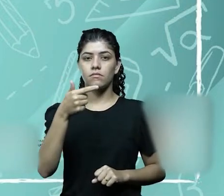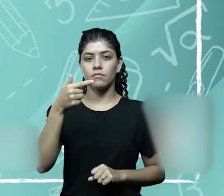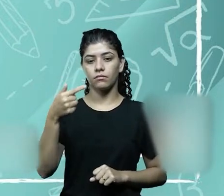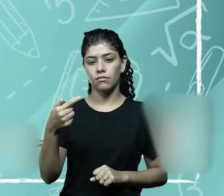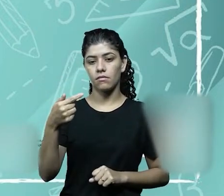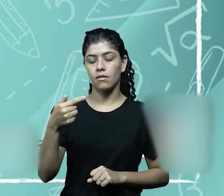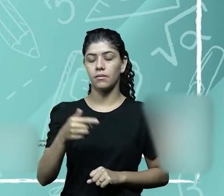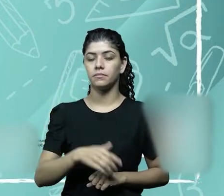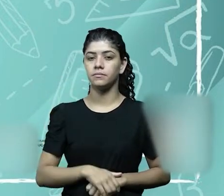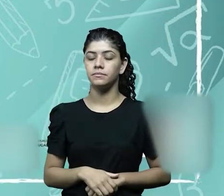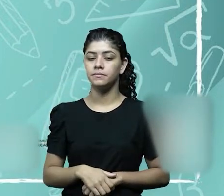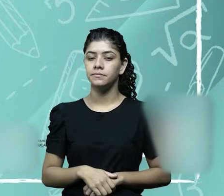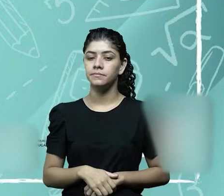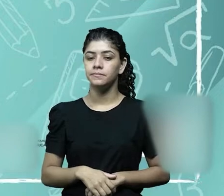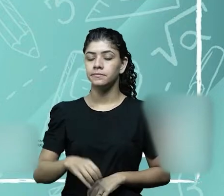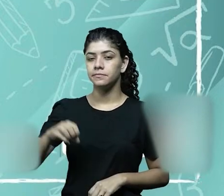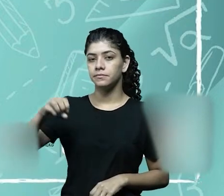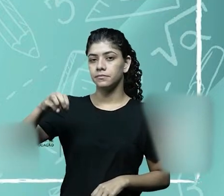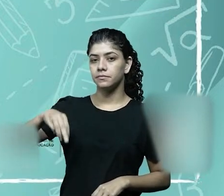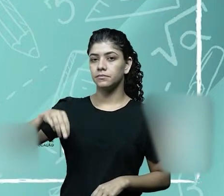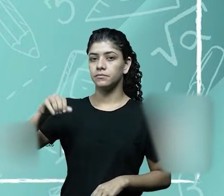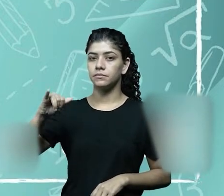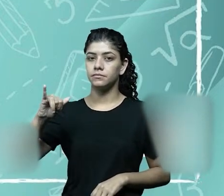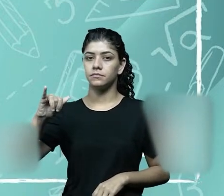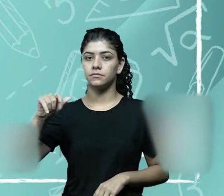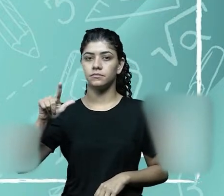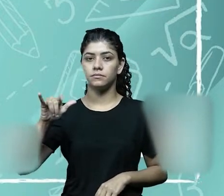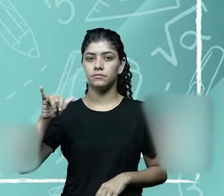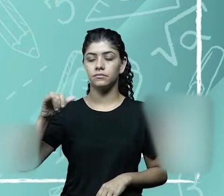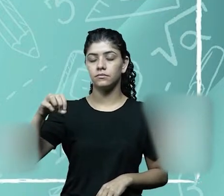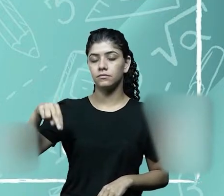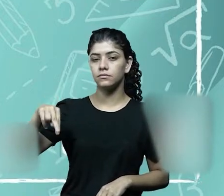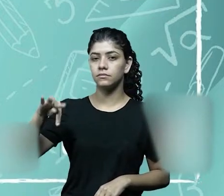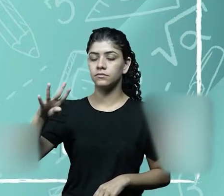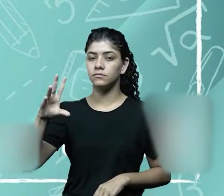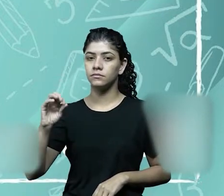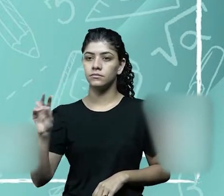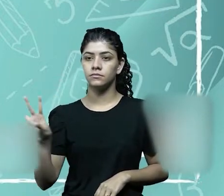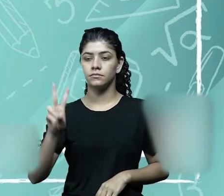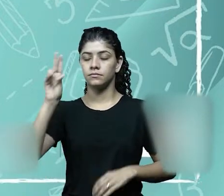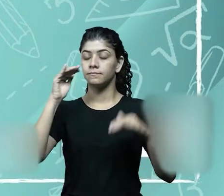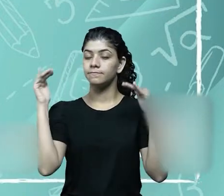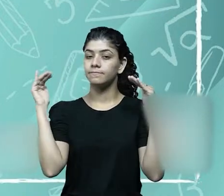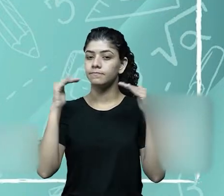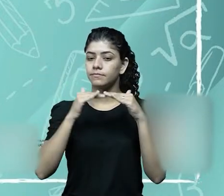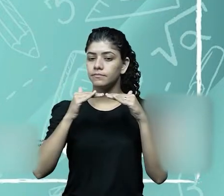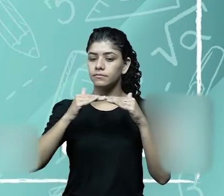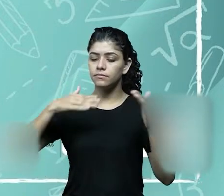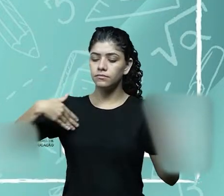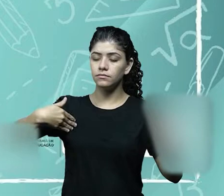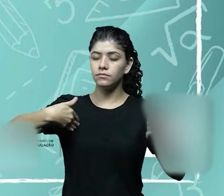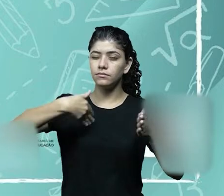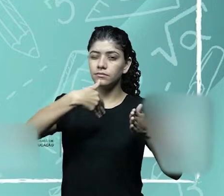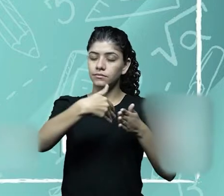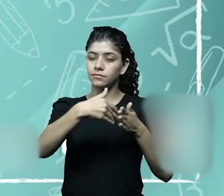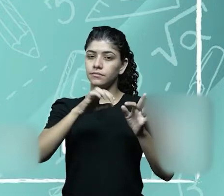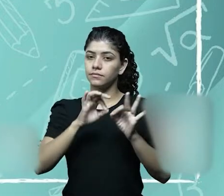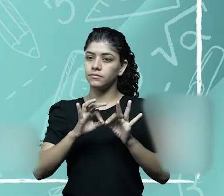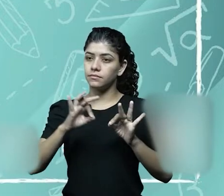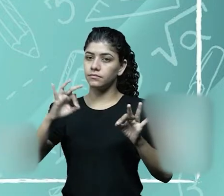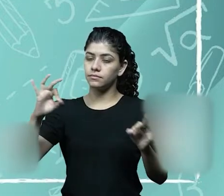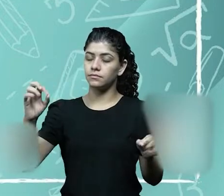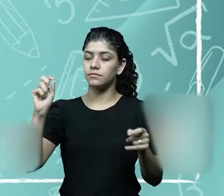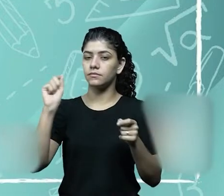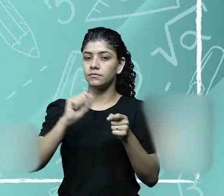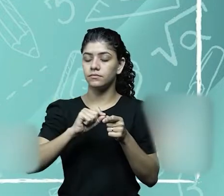milímetros e 37 centésimos do milímetro. Ou seja, esse é o valor mais próximo da medida daquilo